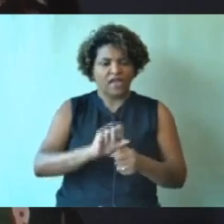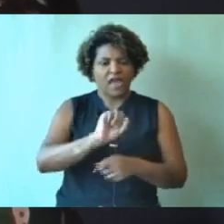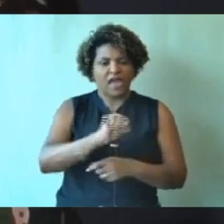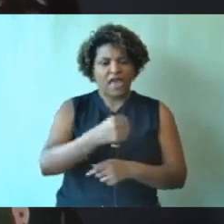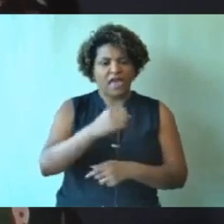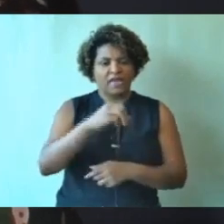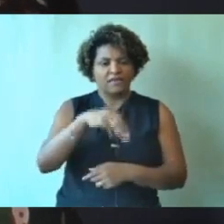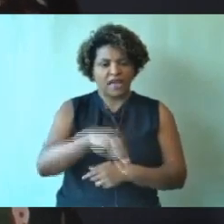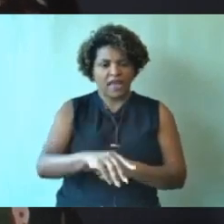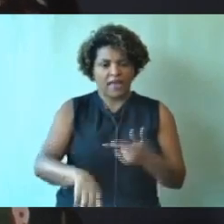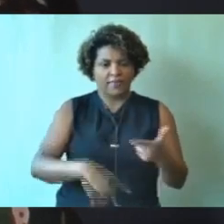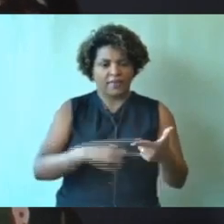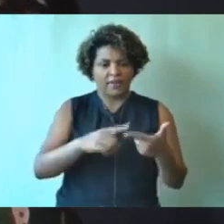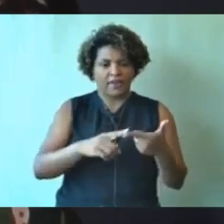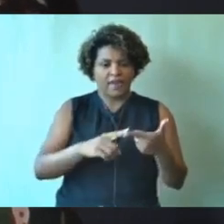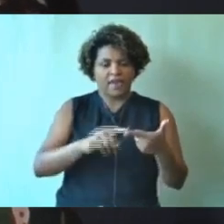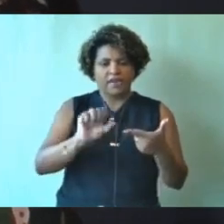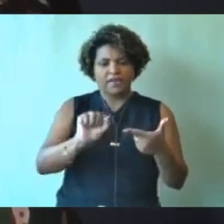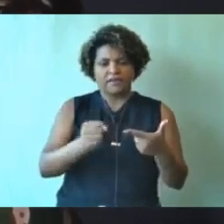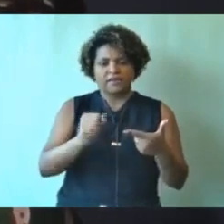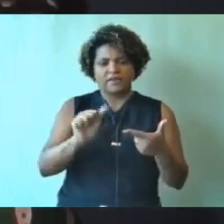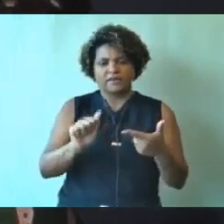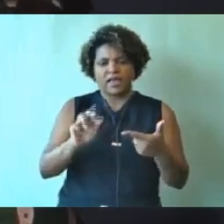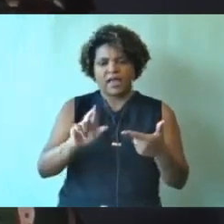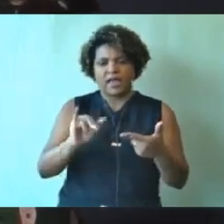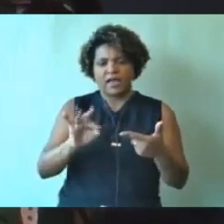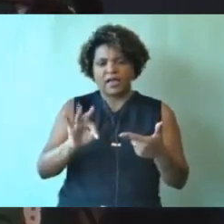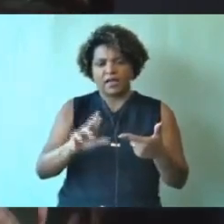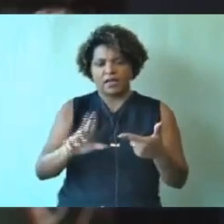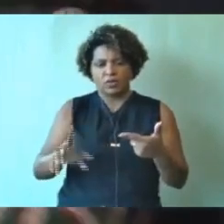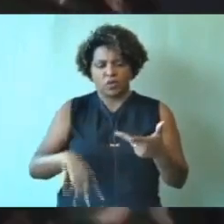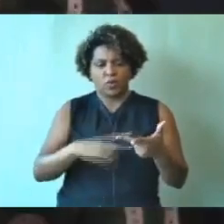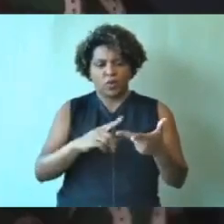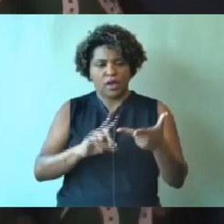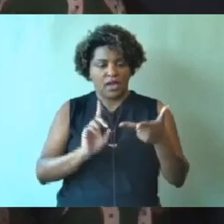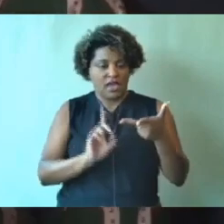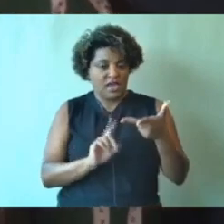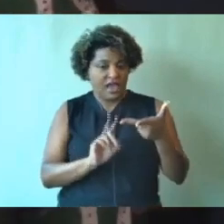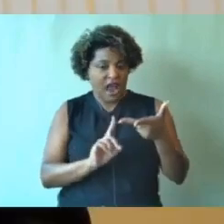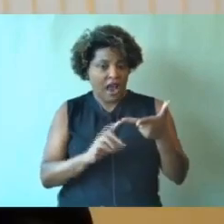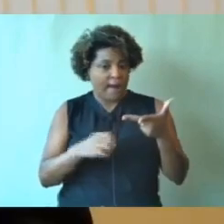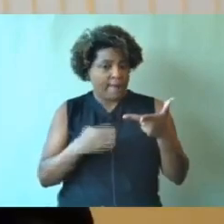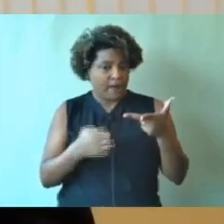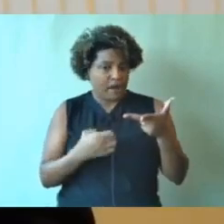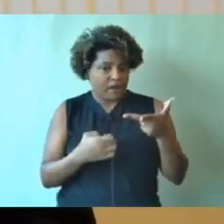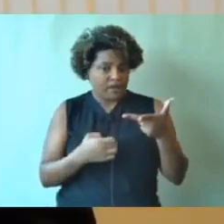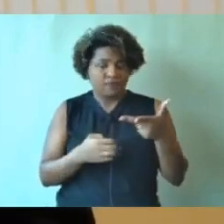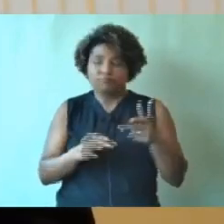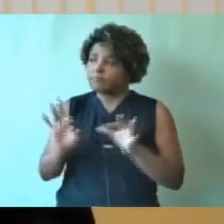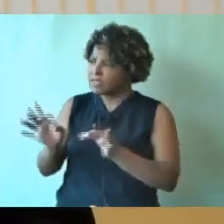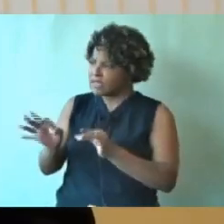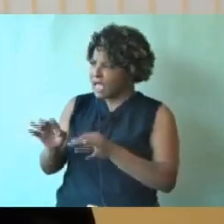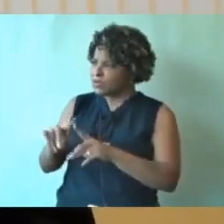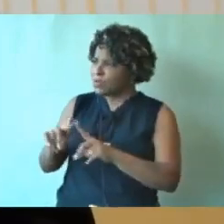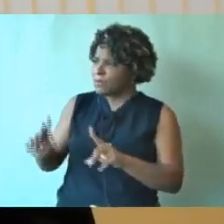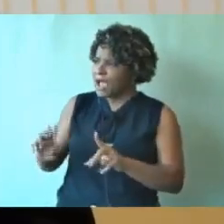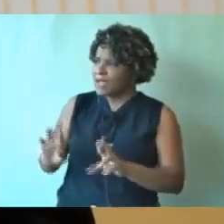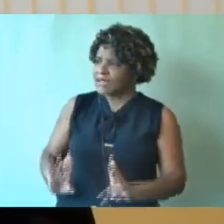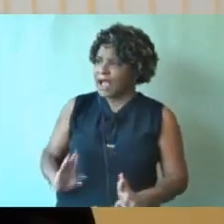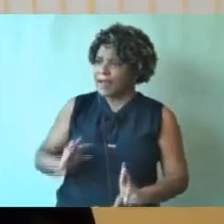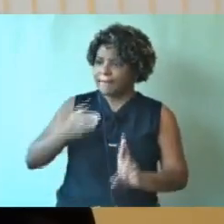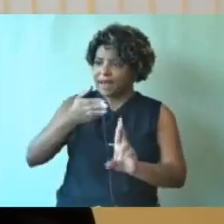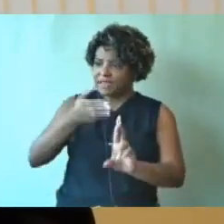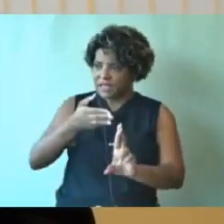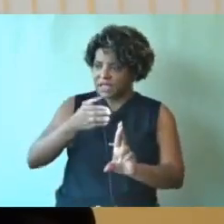empresa de prateleira. Exato, exatamente. Mas quem representava essa empresa era o Nilo